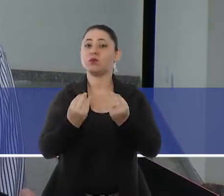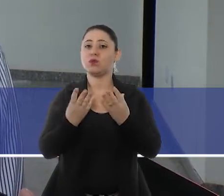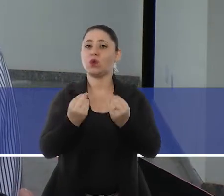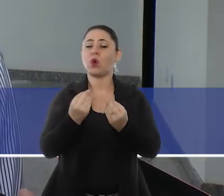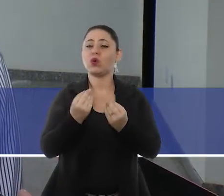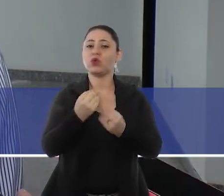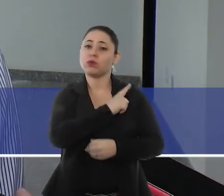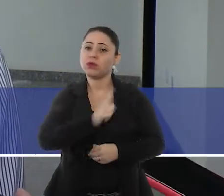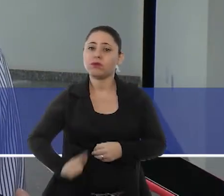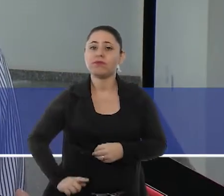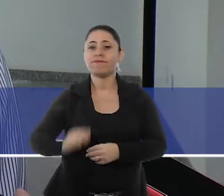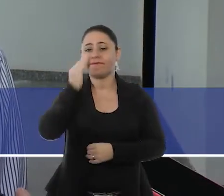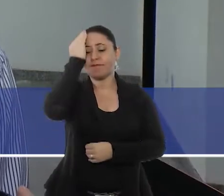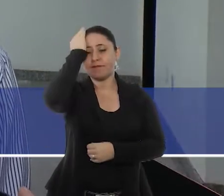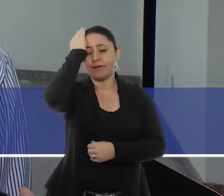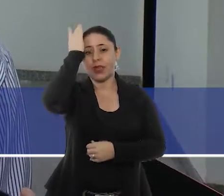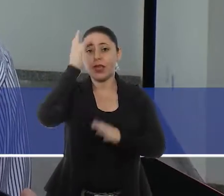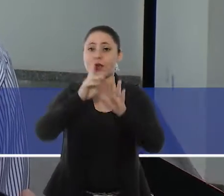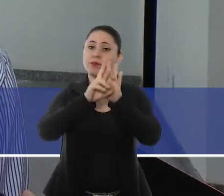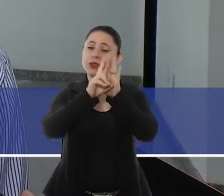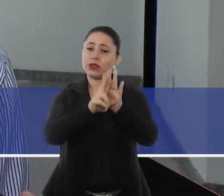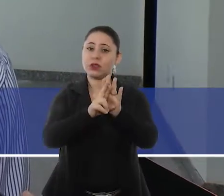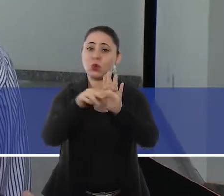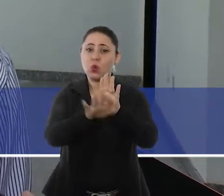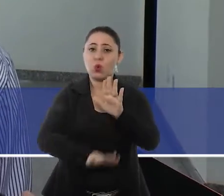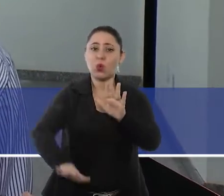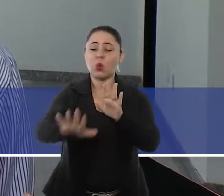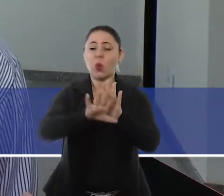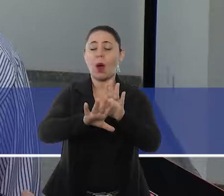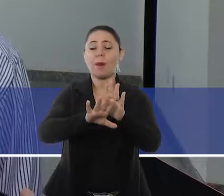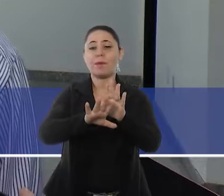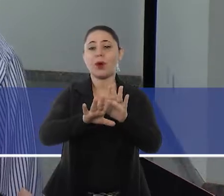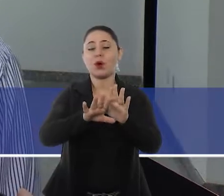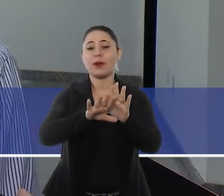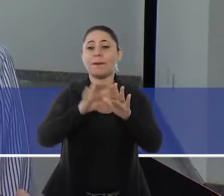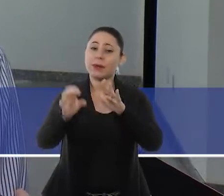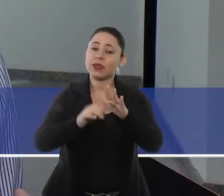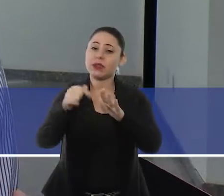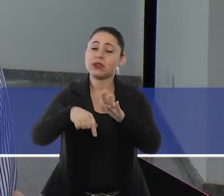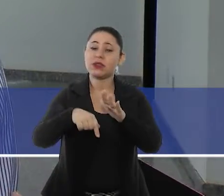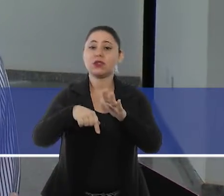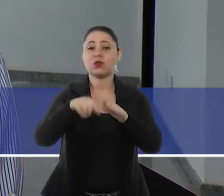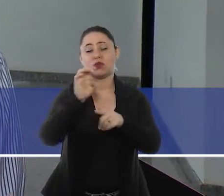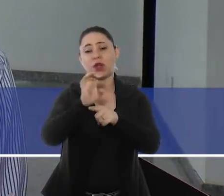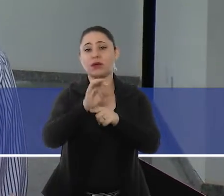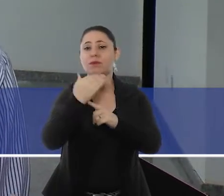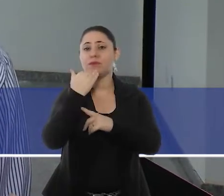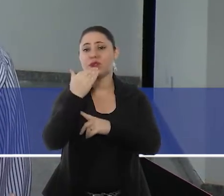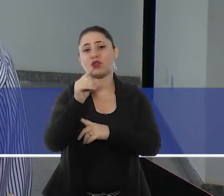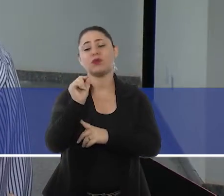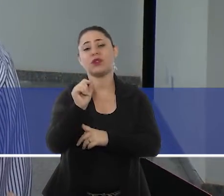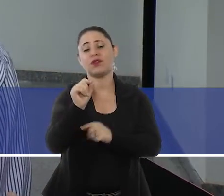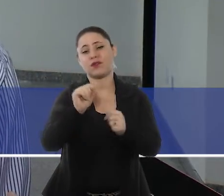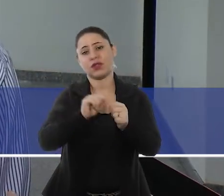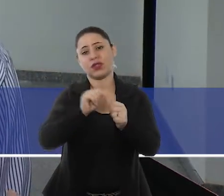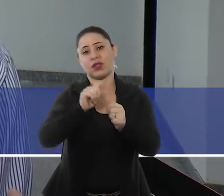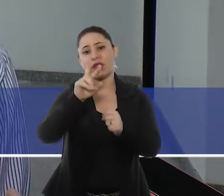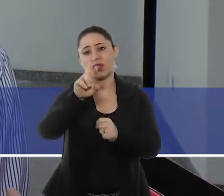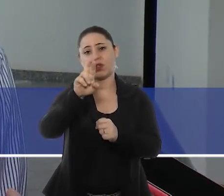nossa, aqui da Assembleia Legislativa, pedíamos muito isso para o governador Reinaldo, representando a classe produtiva do nosso